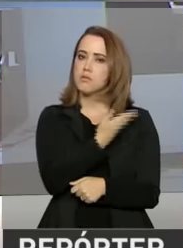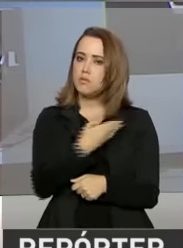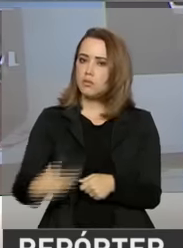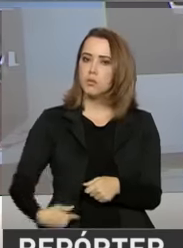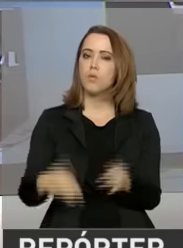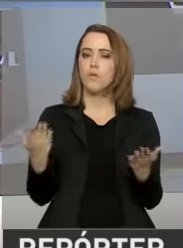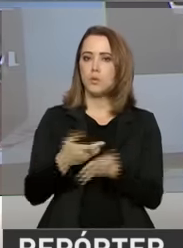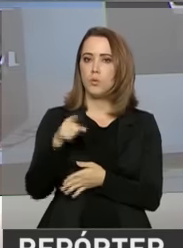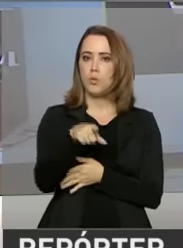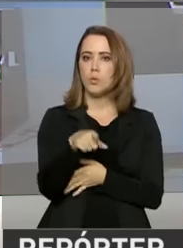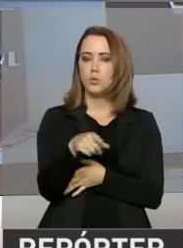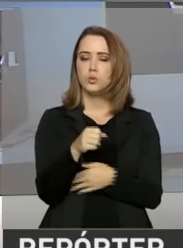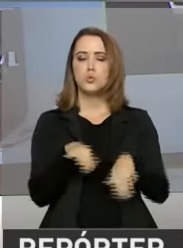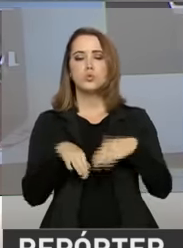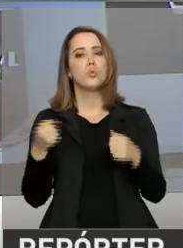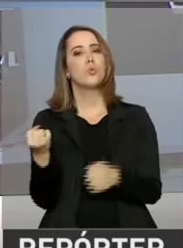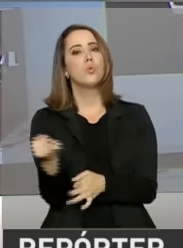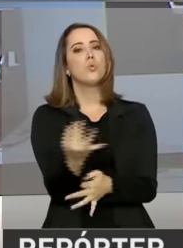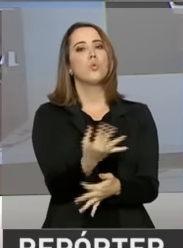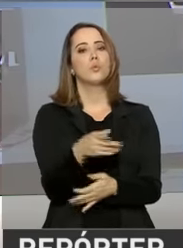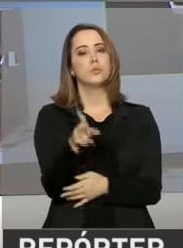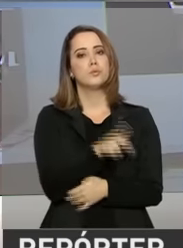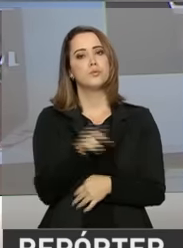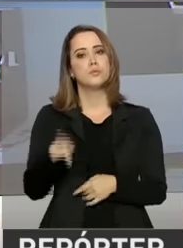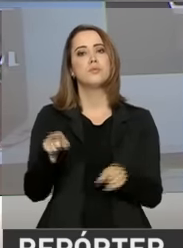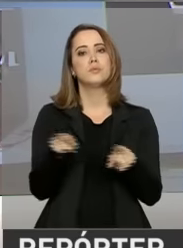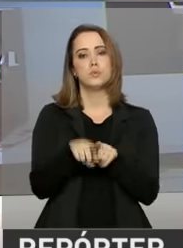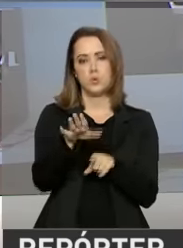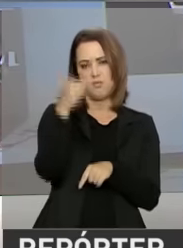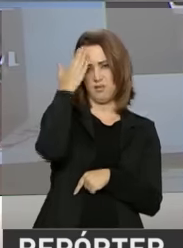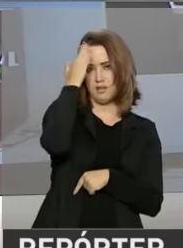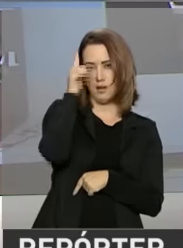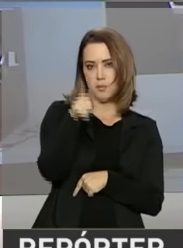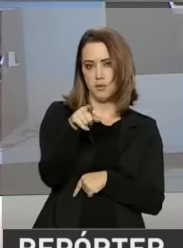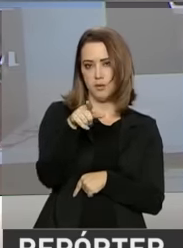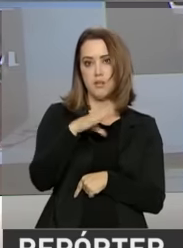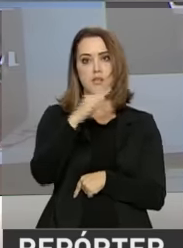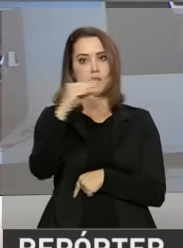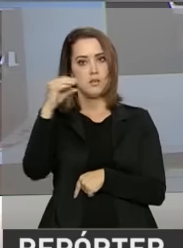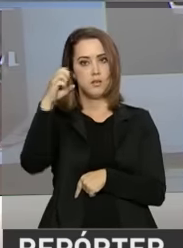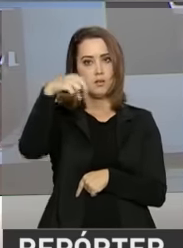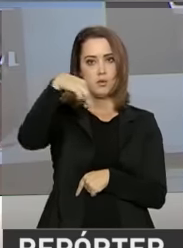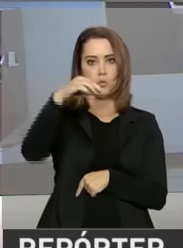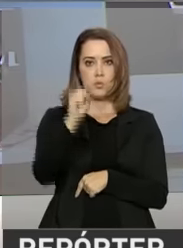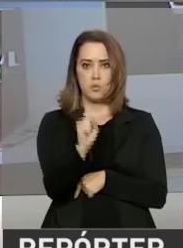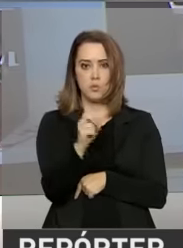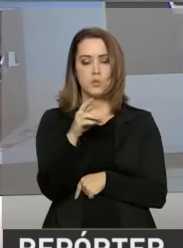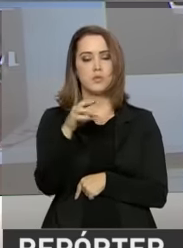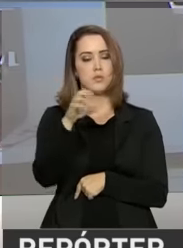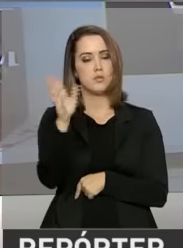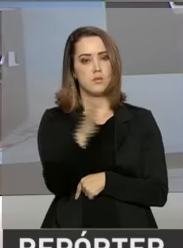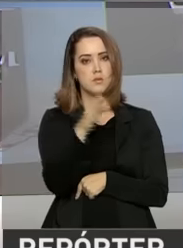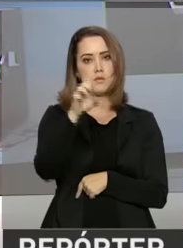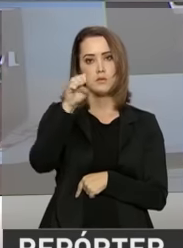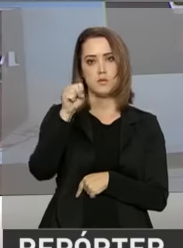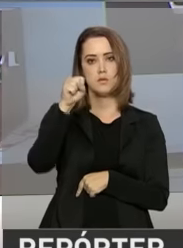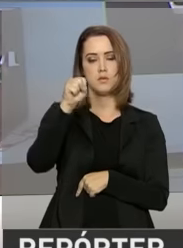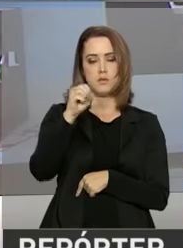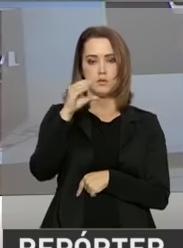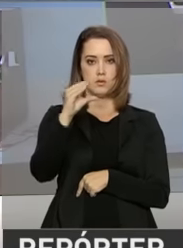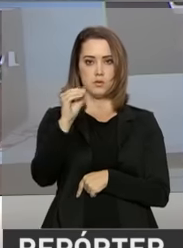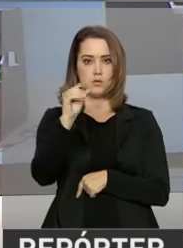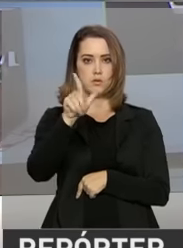escolas é para responder perguntas como essas que existe o senso escolar o desse ano começou a coleta de informações